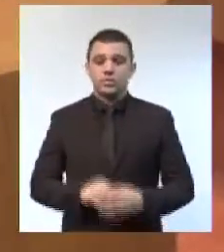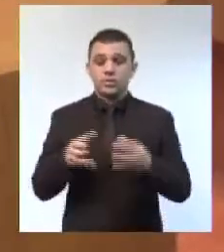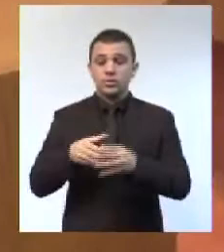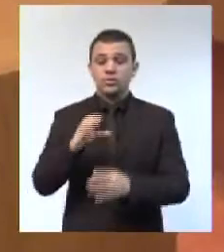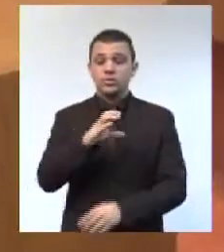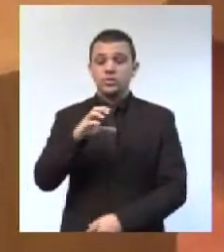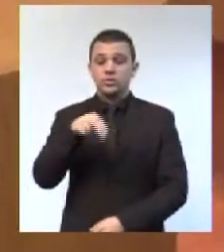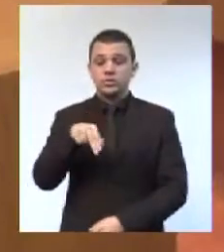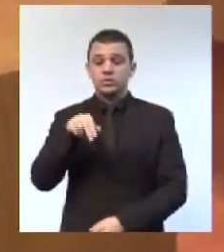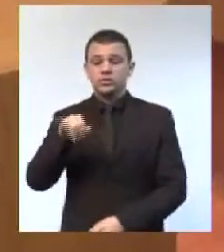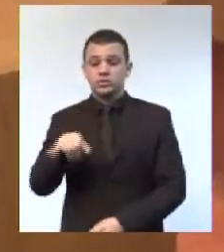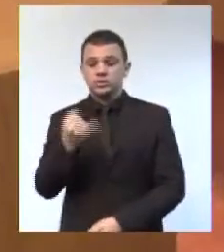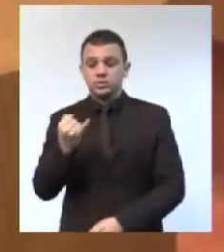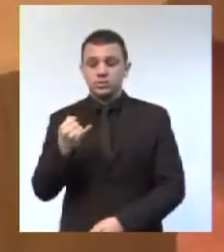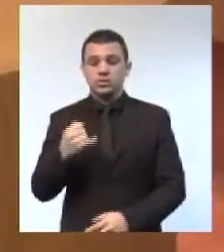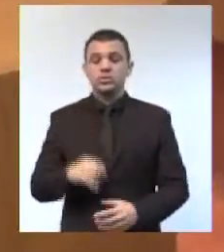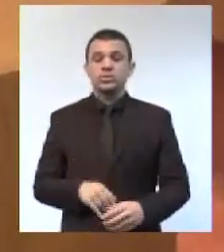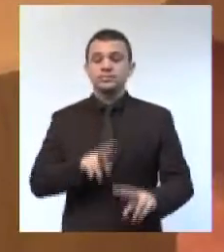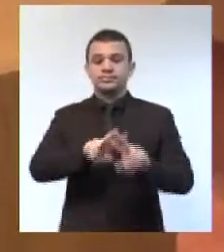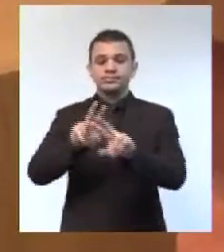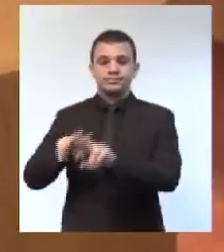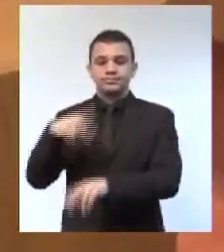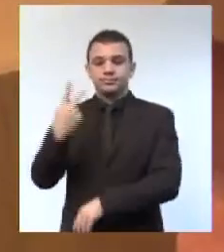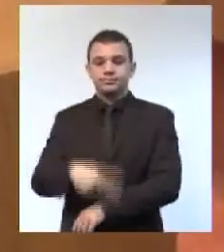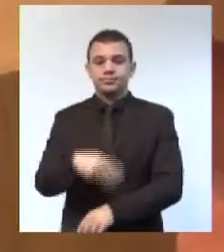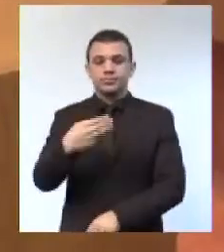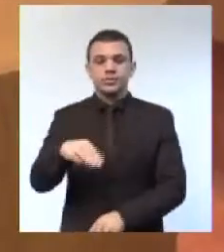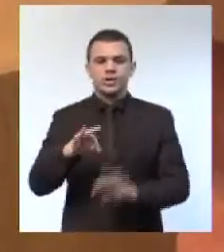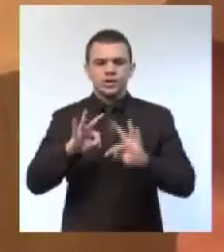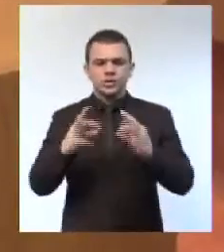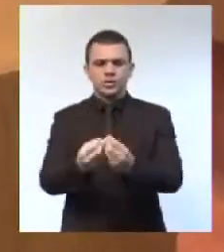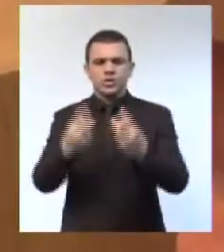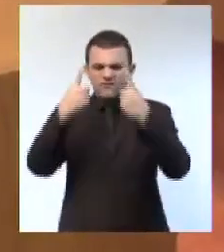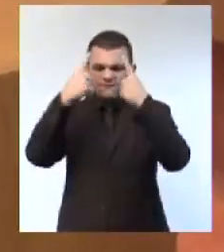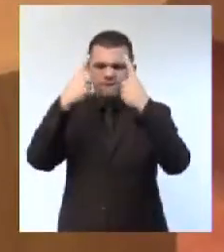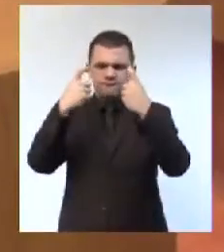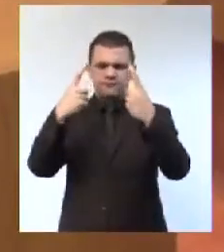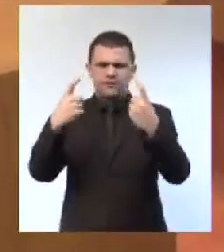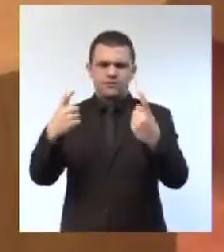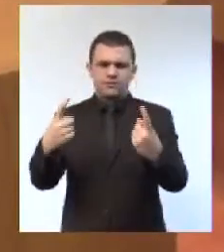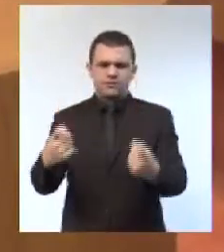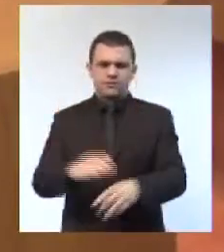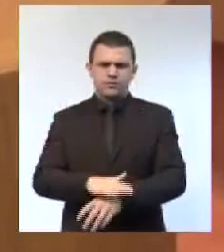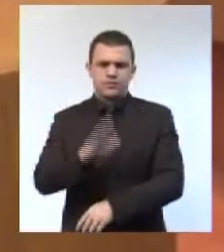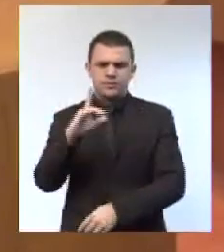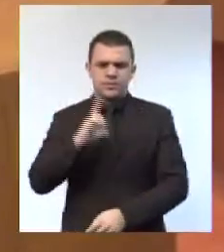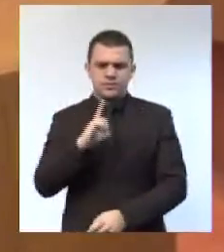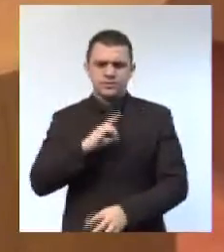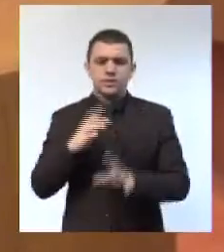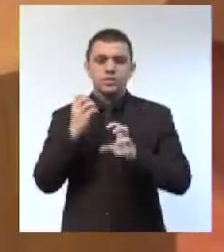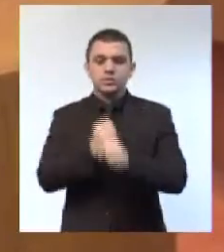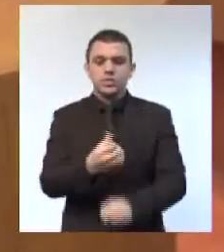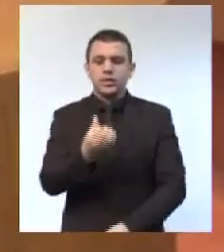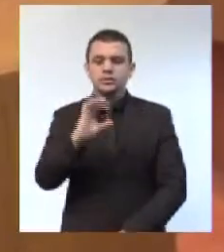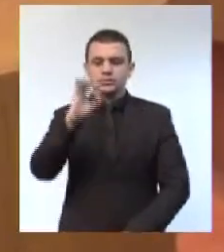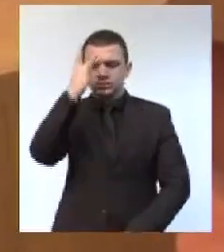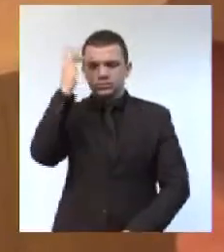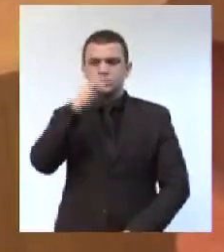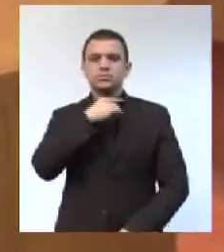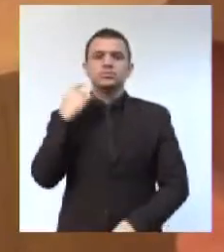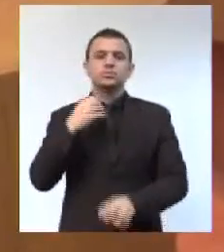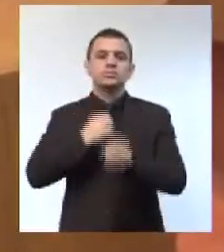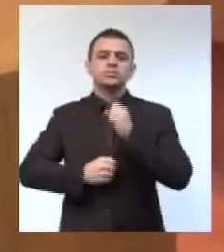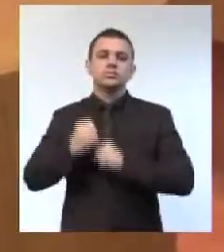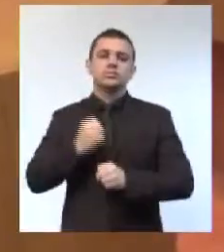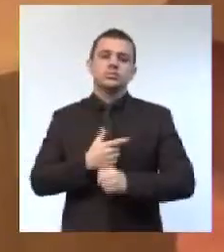as unidades prisionais do Maranhão são extremamente violentas, com 60 mortes contabilizadas em 2013.